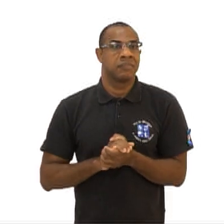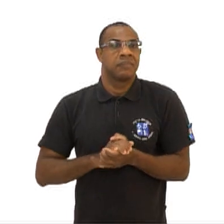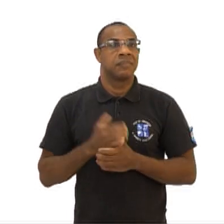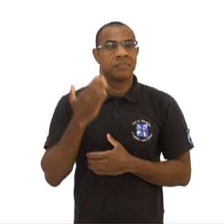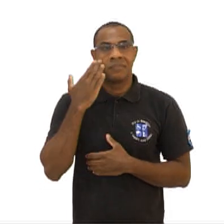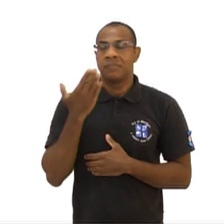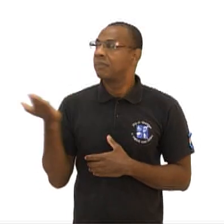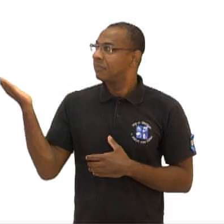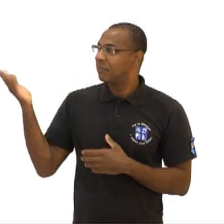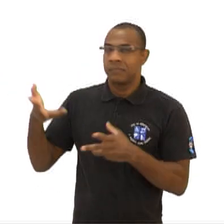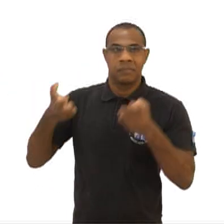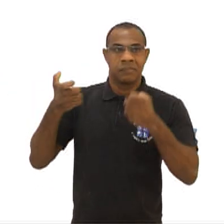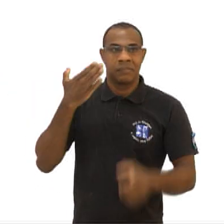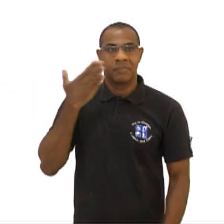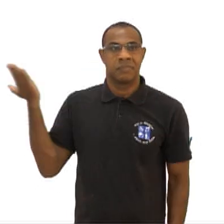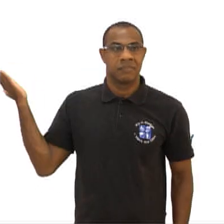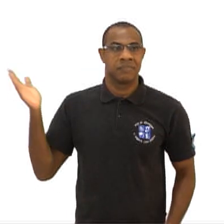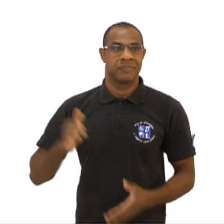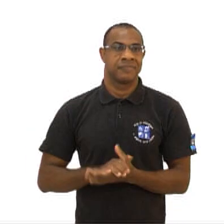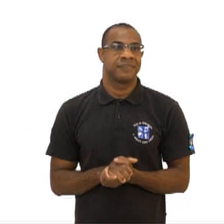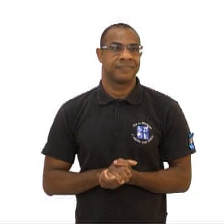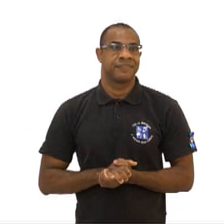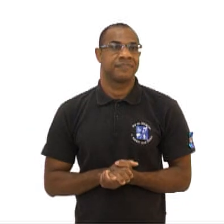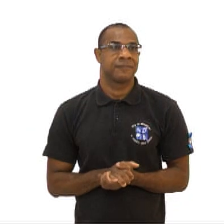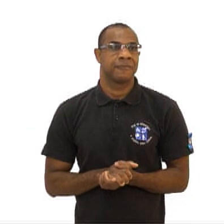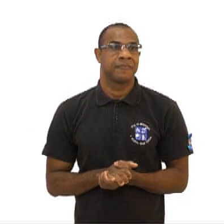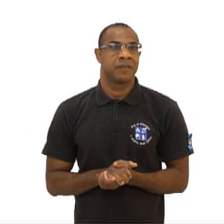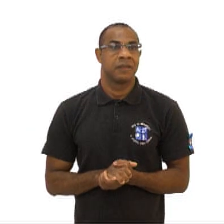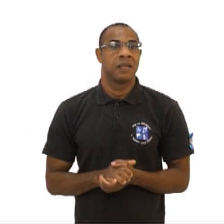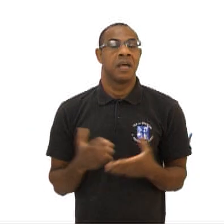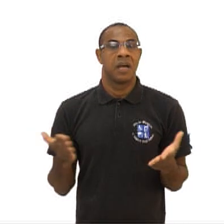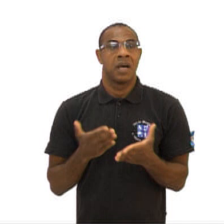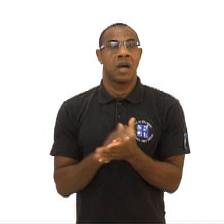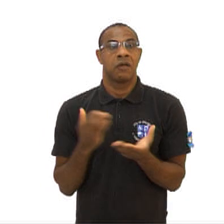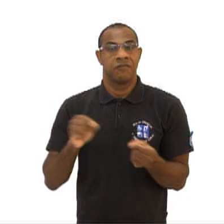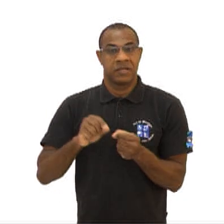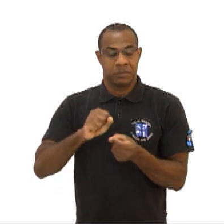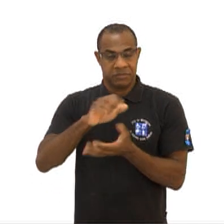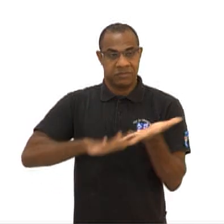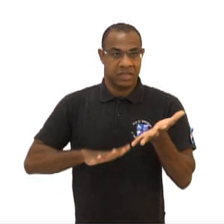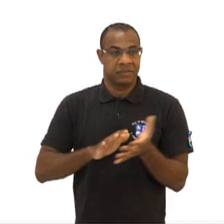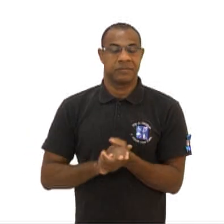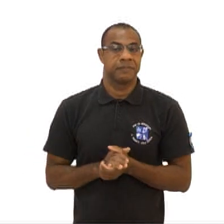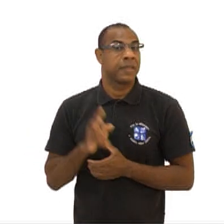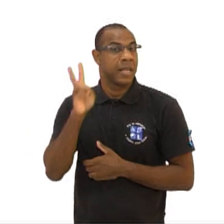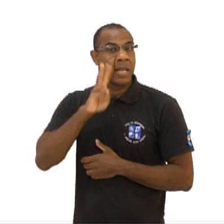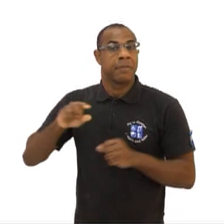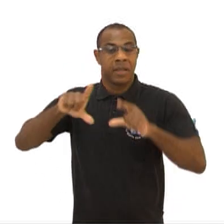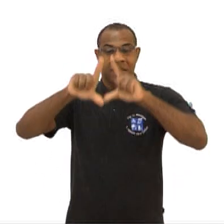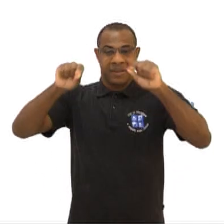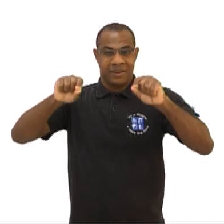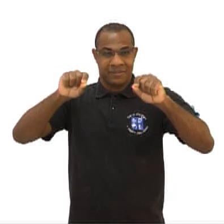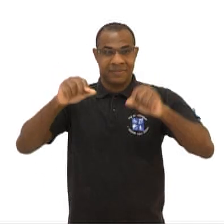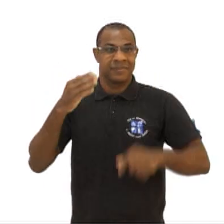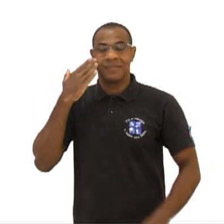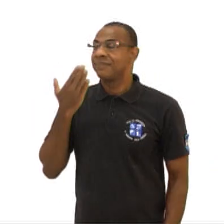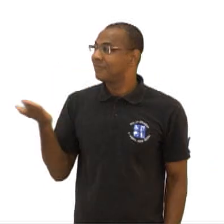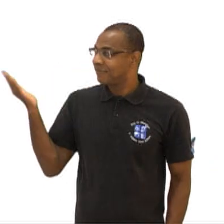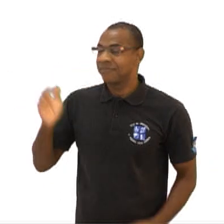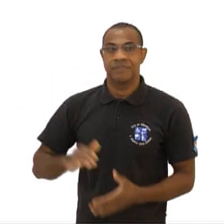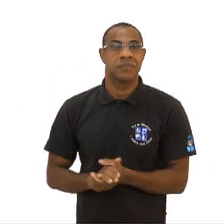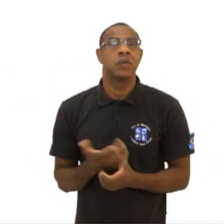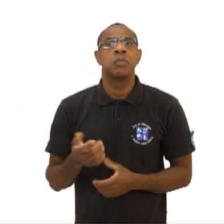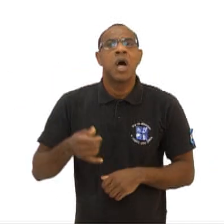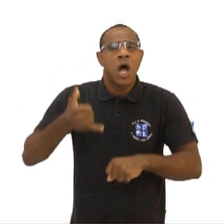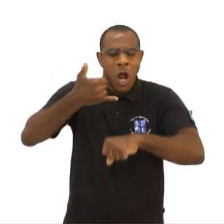internacional, e a unidade de campo magnético é o Tesla. Vamos fazer um exercício agora. Então, olha só. Uma gotícula